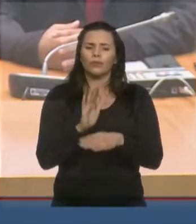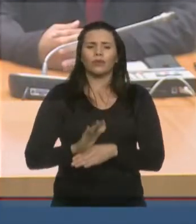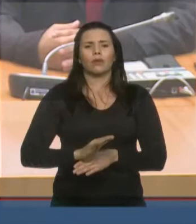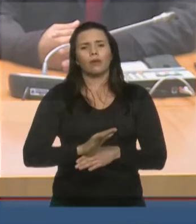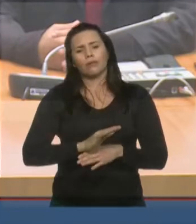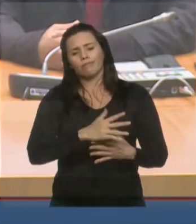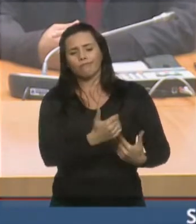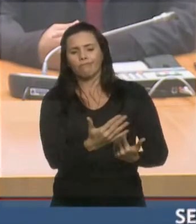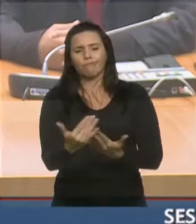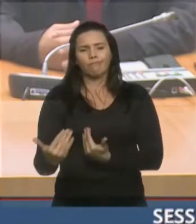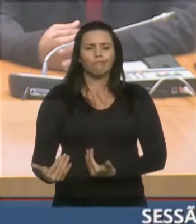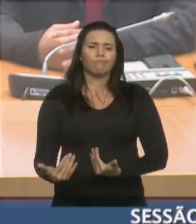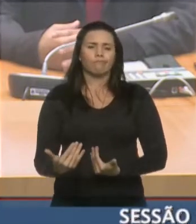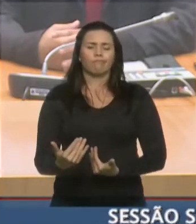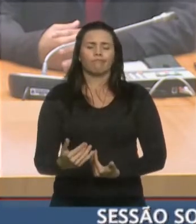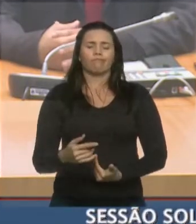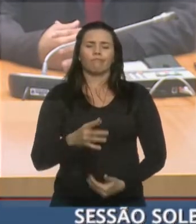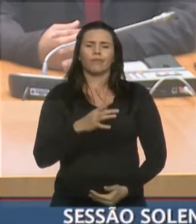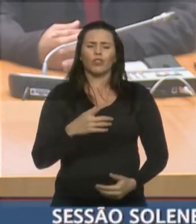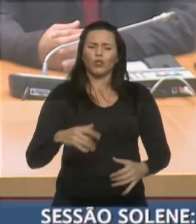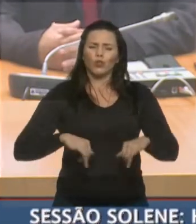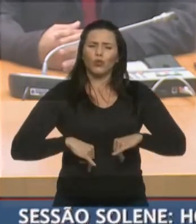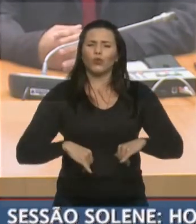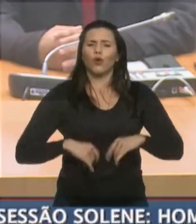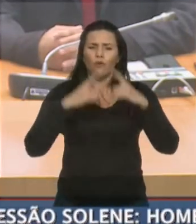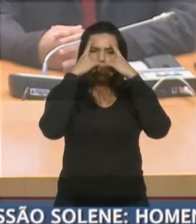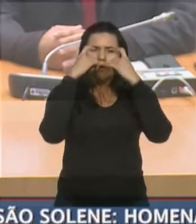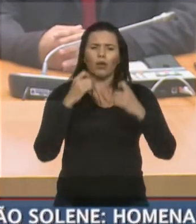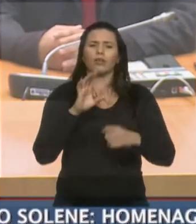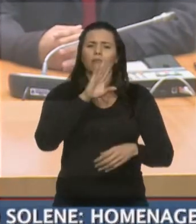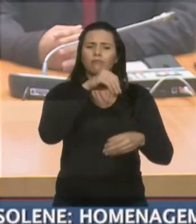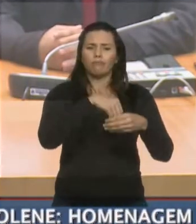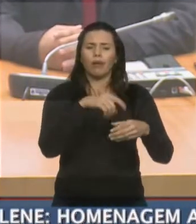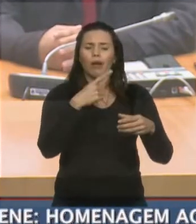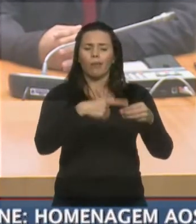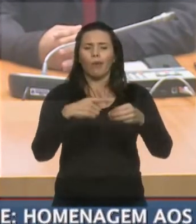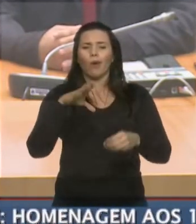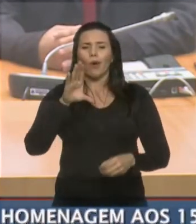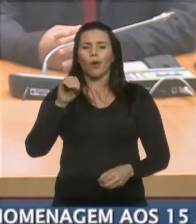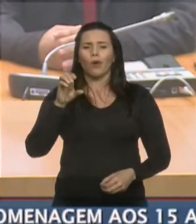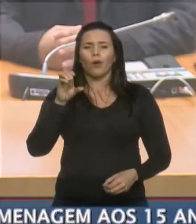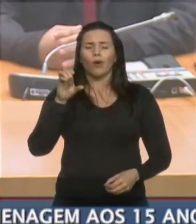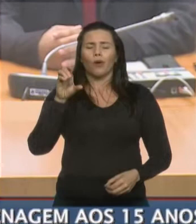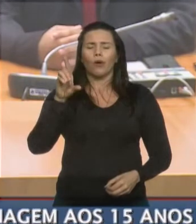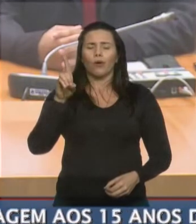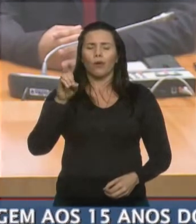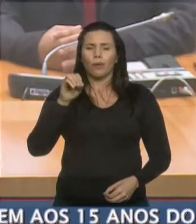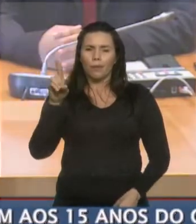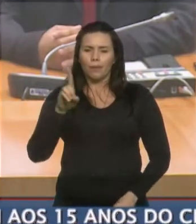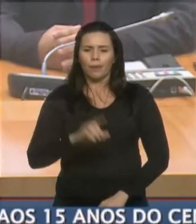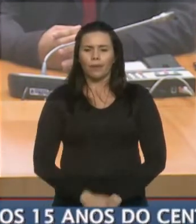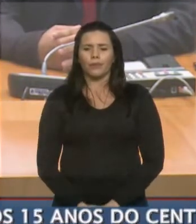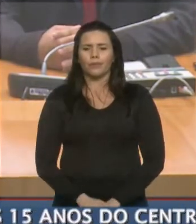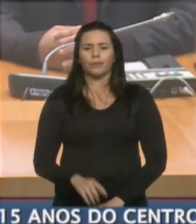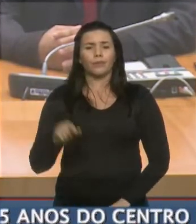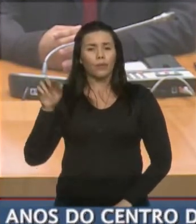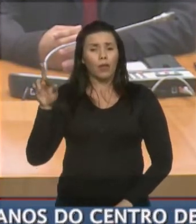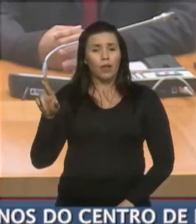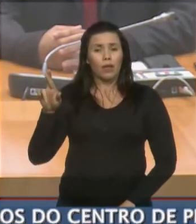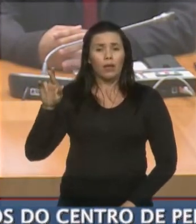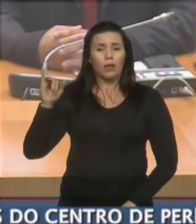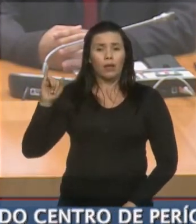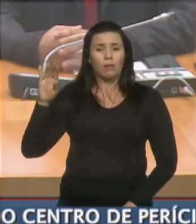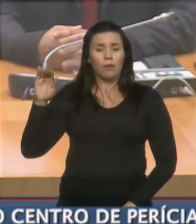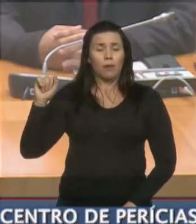e agradecer o reconhecimento, Duarte Júnior. Aqui, como foi falado pelo Dr. Ribamar. Esperamos que